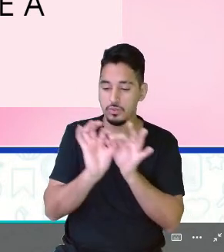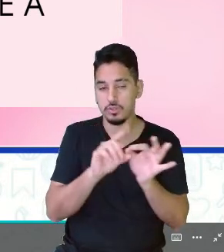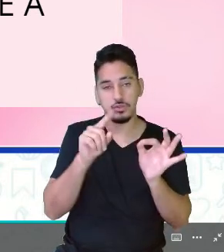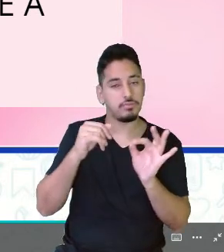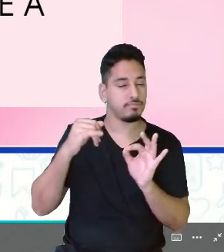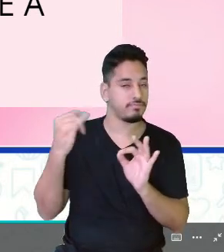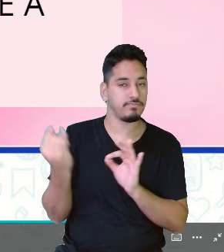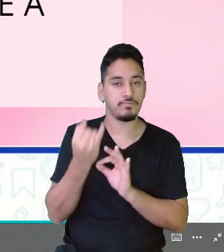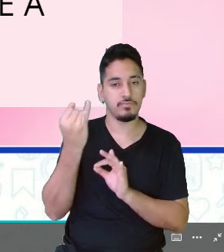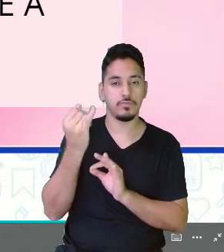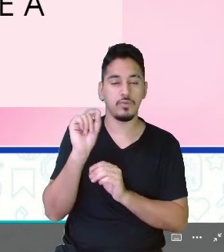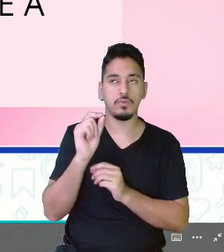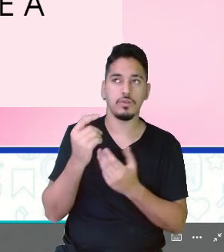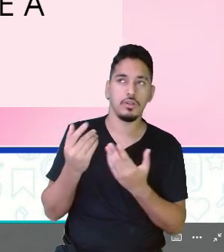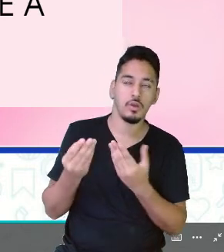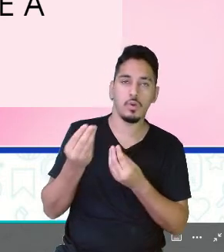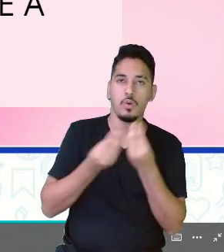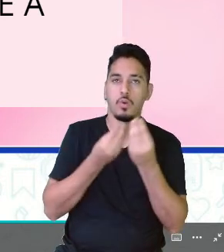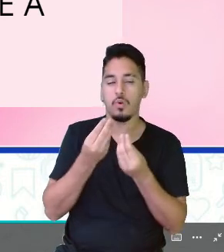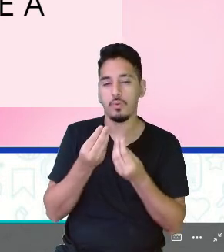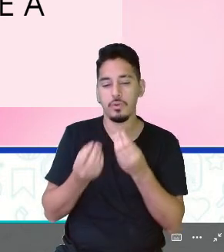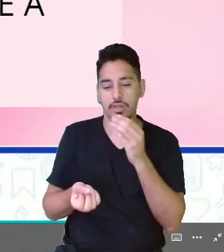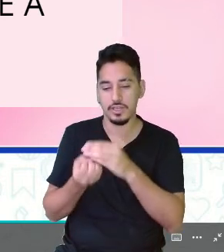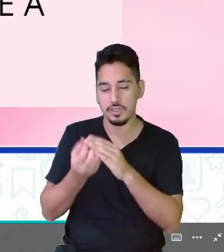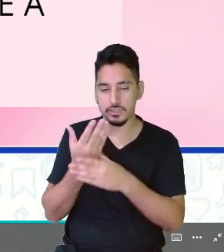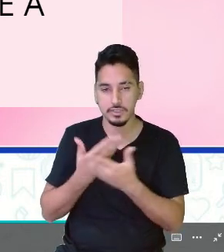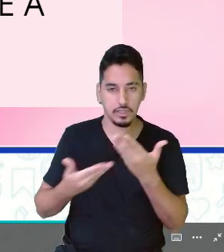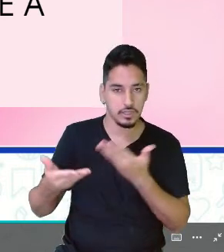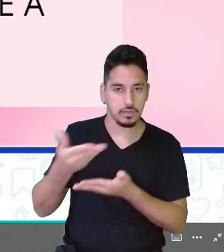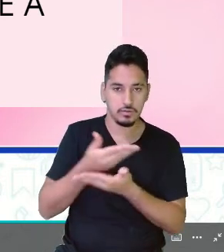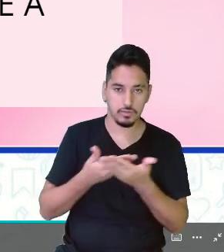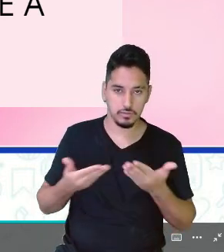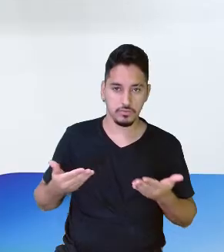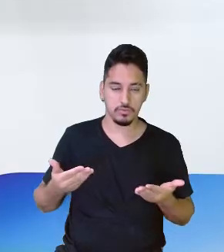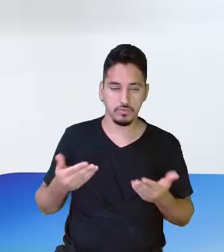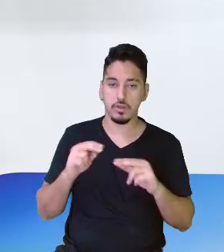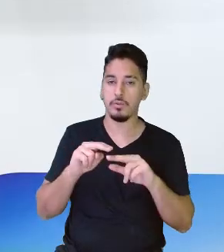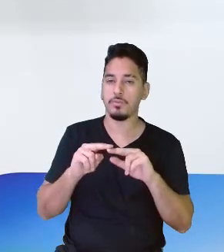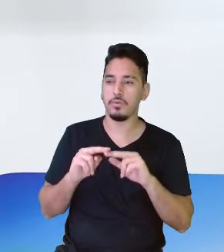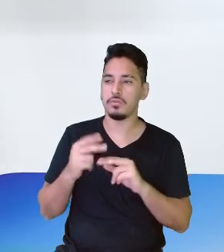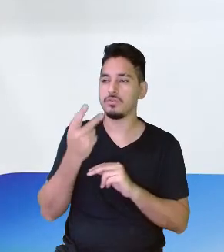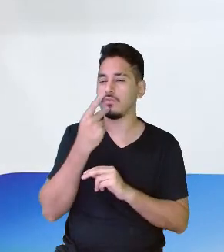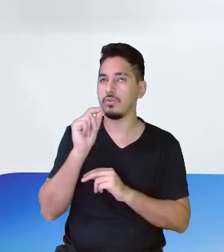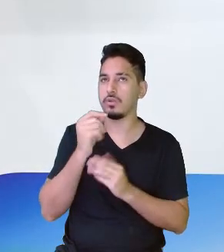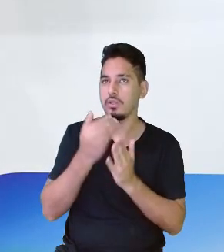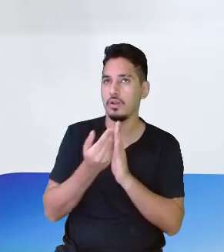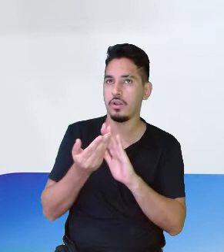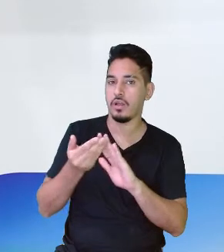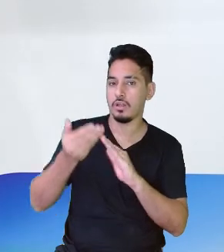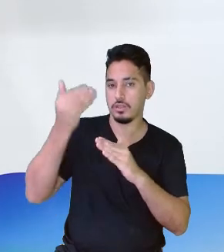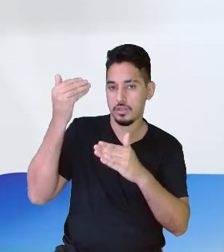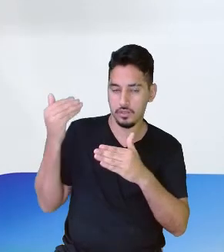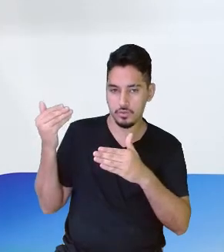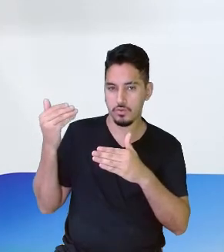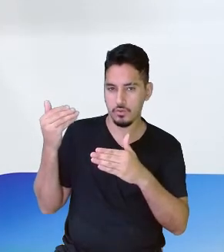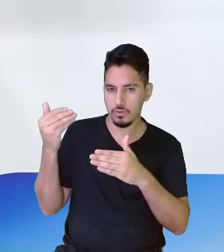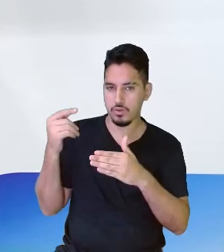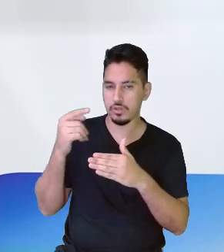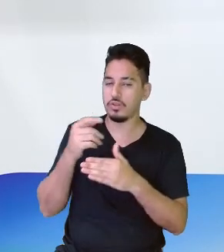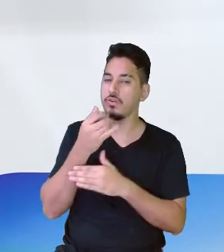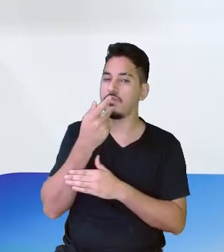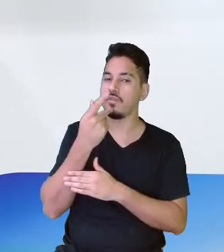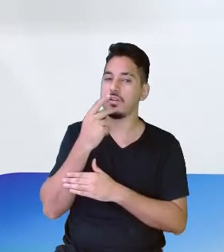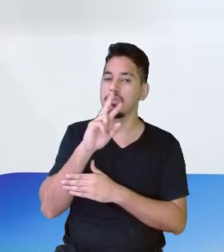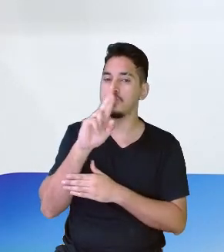de circulação, o contexto de criação. Por isso que disse que na aula anterior, que o contexto